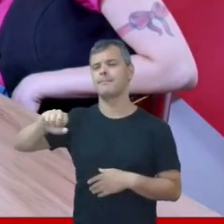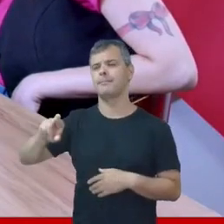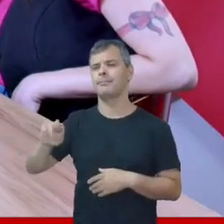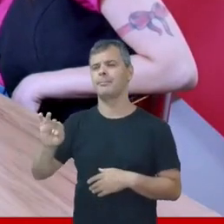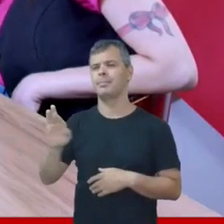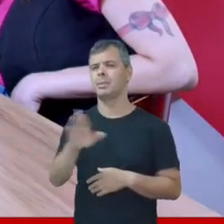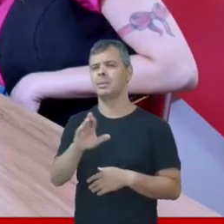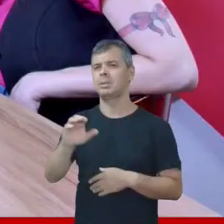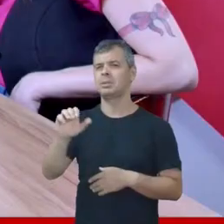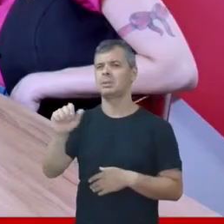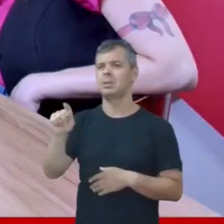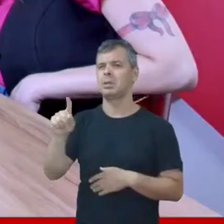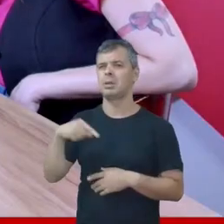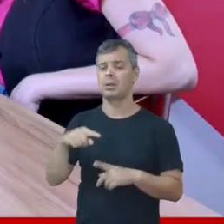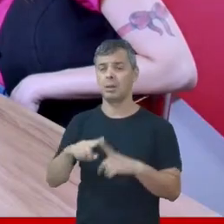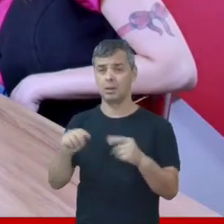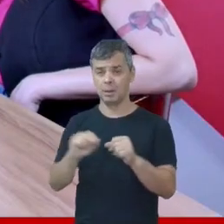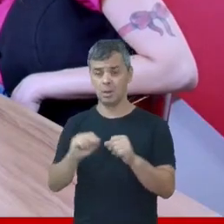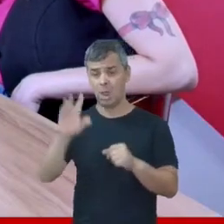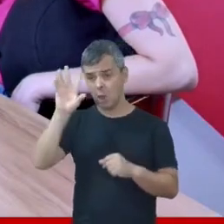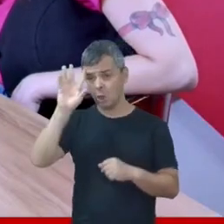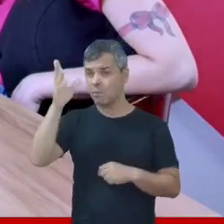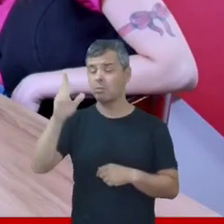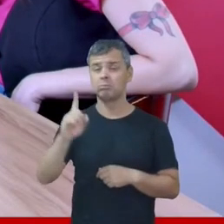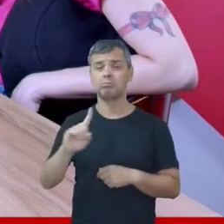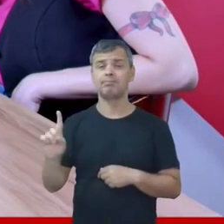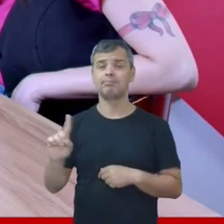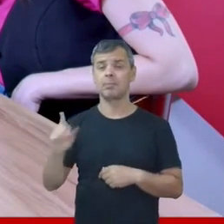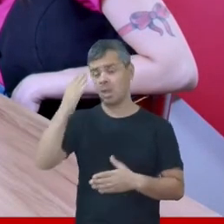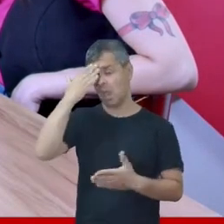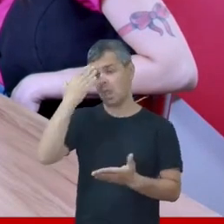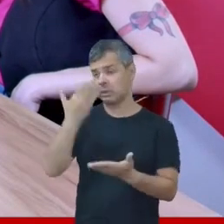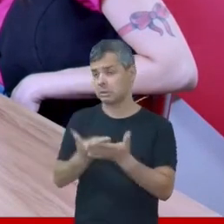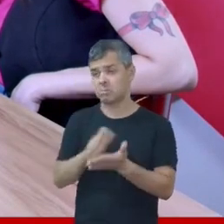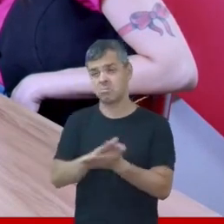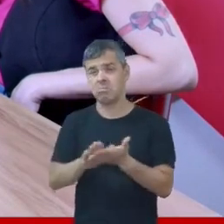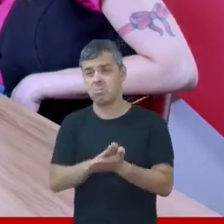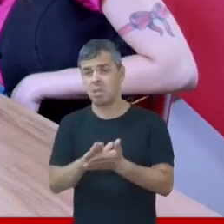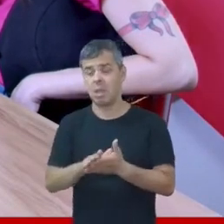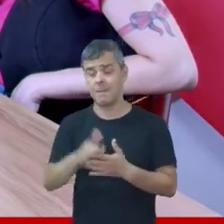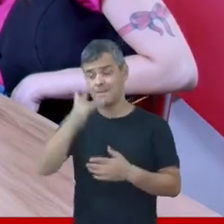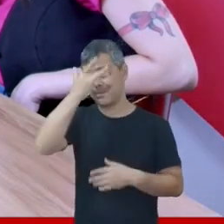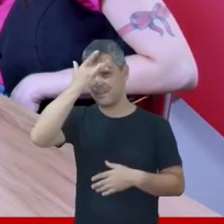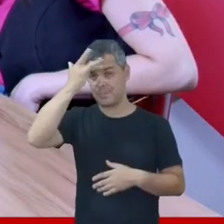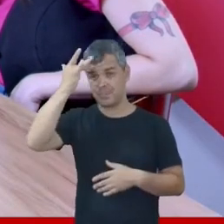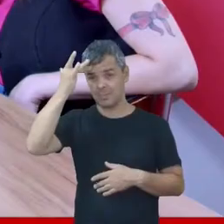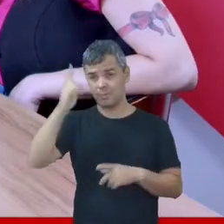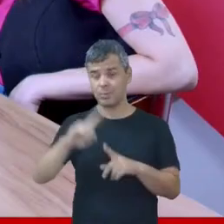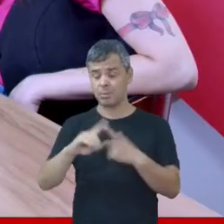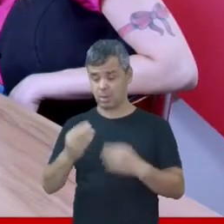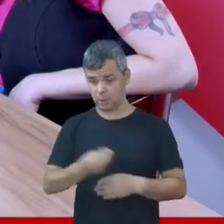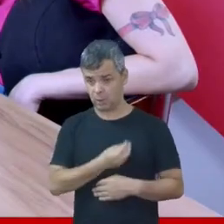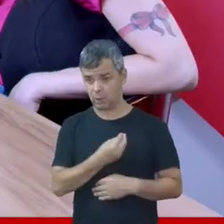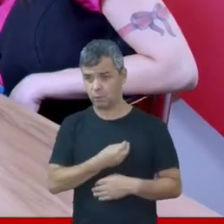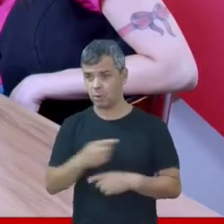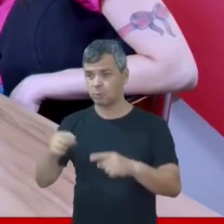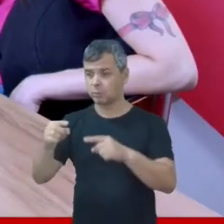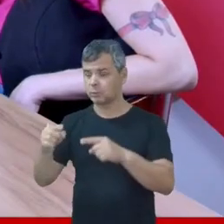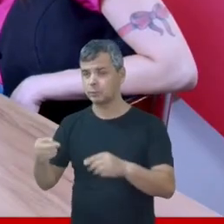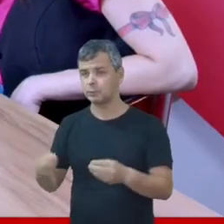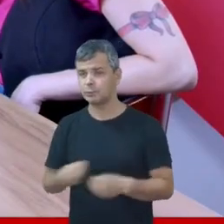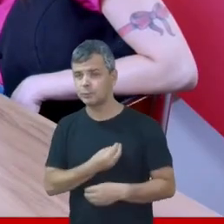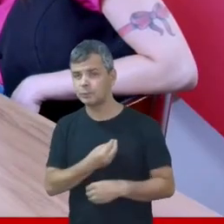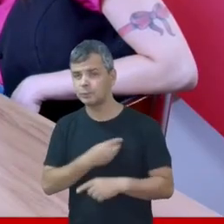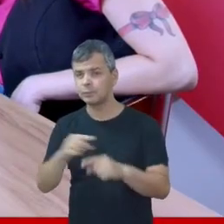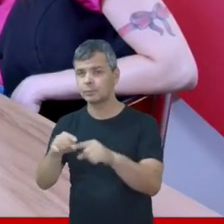que não são cristãs, ou então que resolveram não acreditam em nada. E essas pessoas, quanto mais convivem em espaços